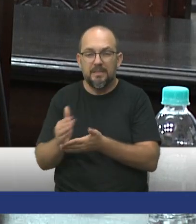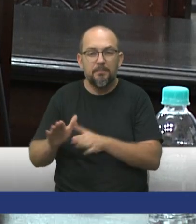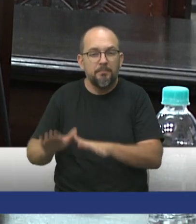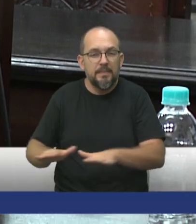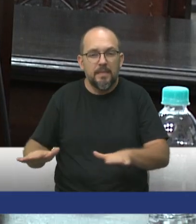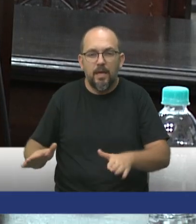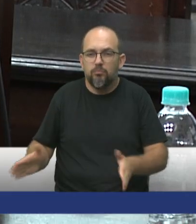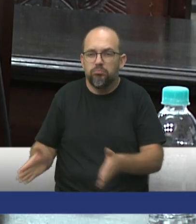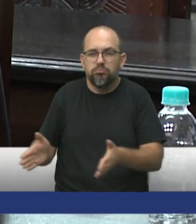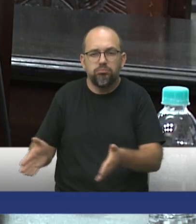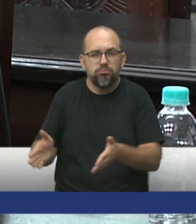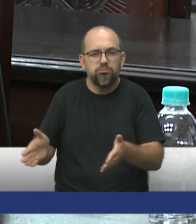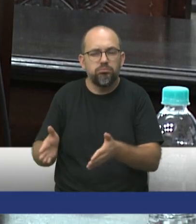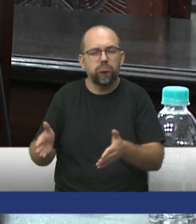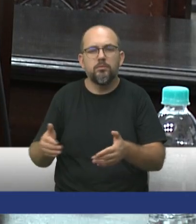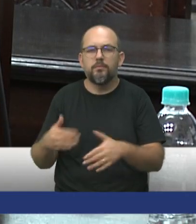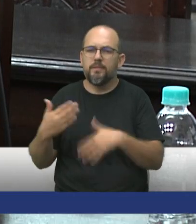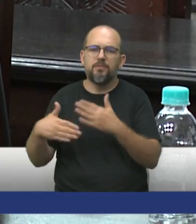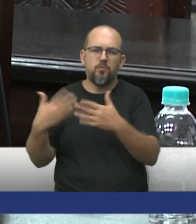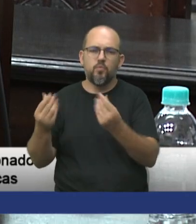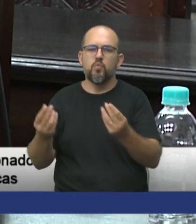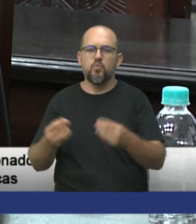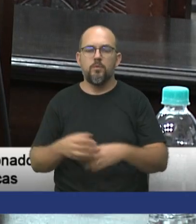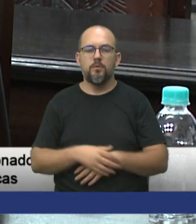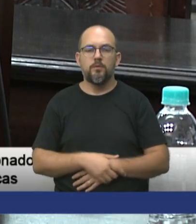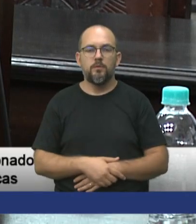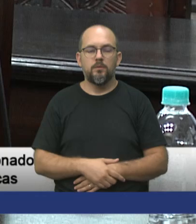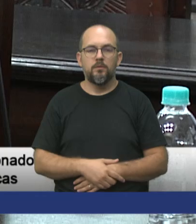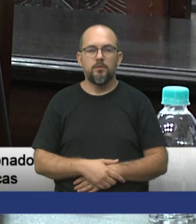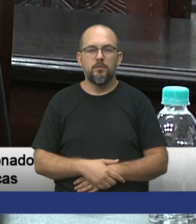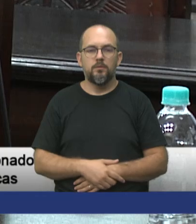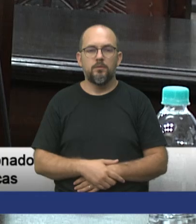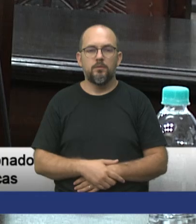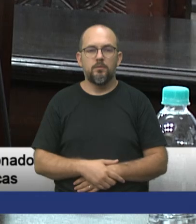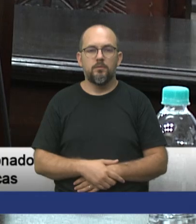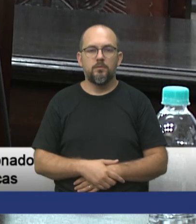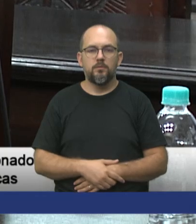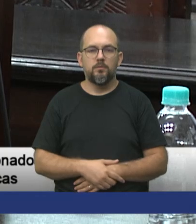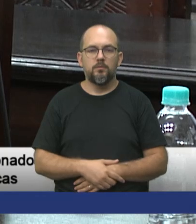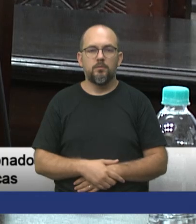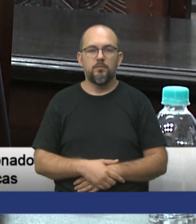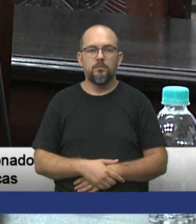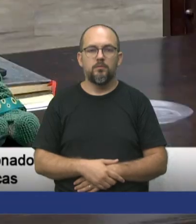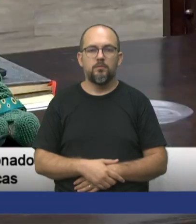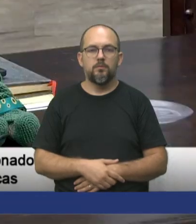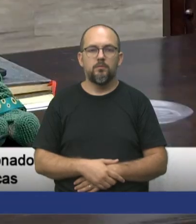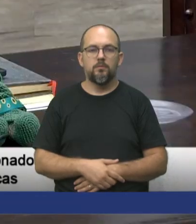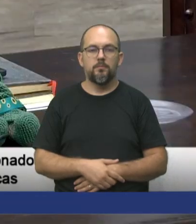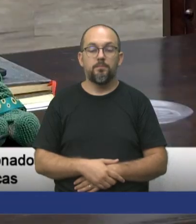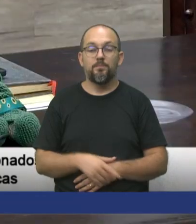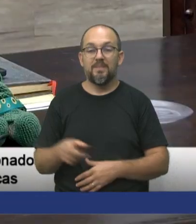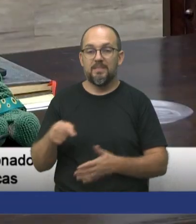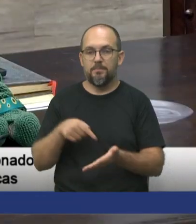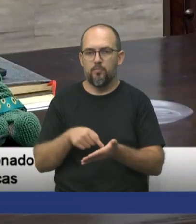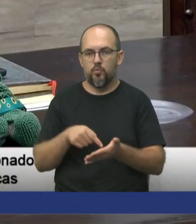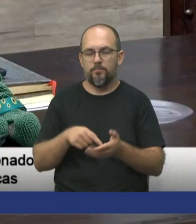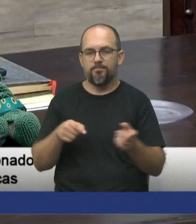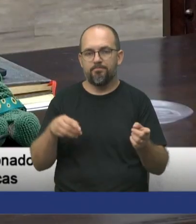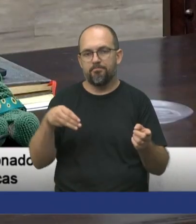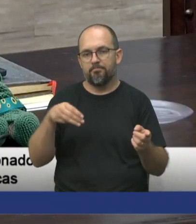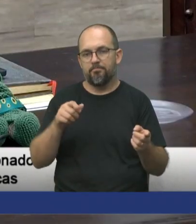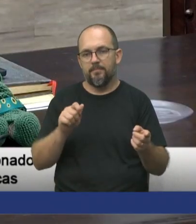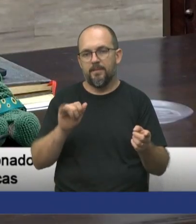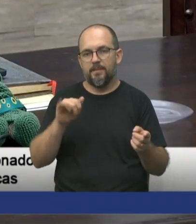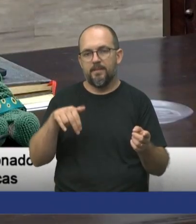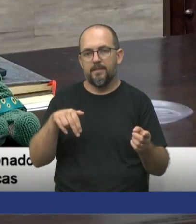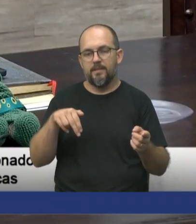pequeno, ela desenvolve bastante. Esse ponto do retorno, a Ingrid quebrou minhas pernas. E